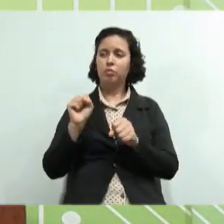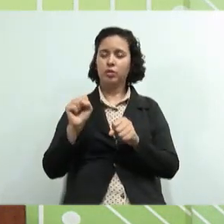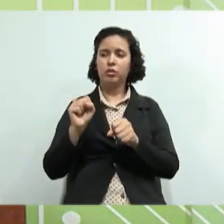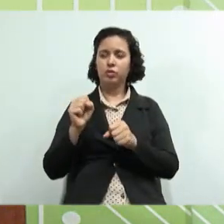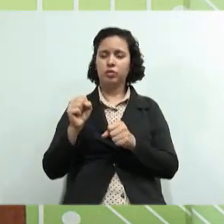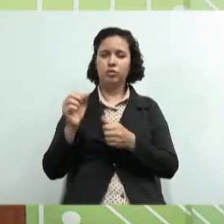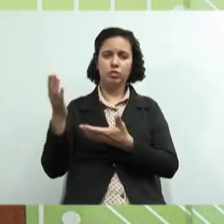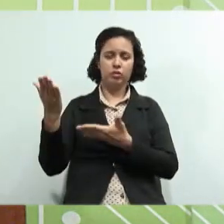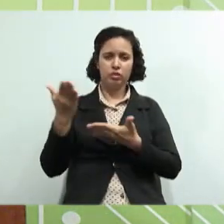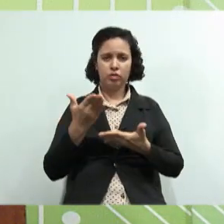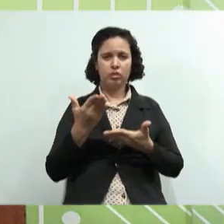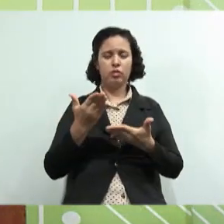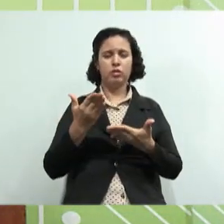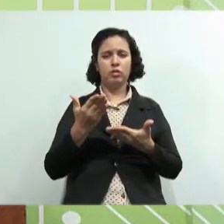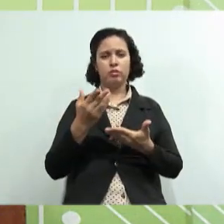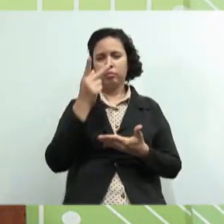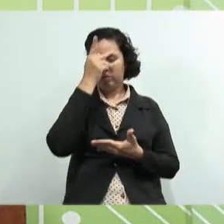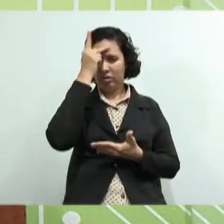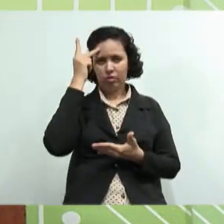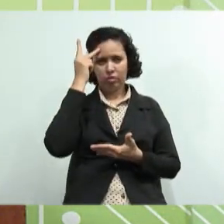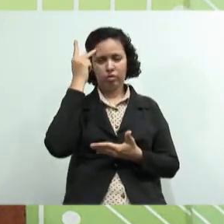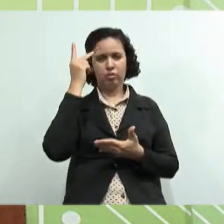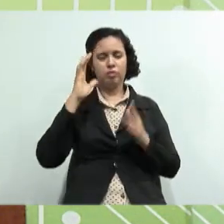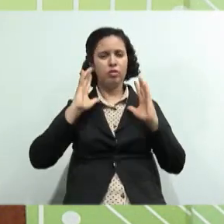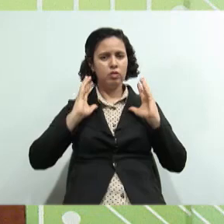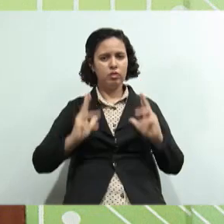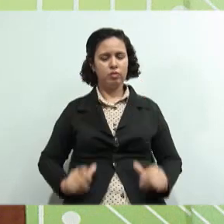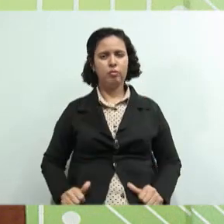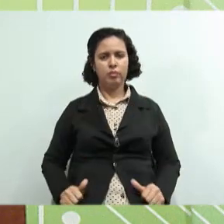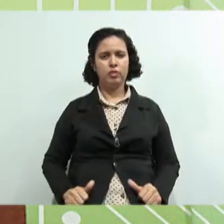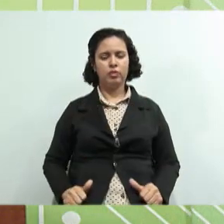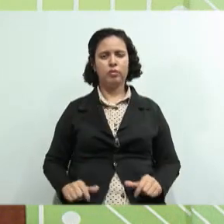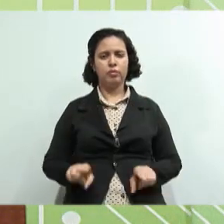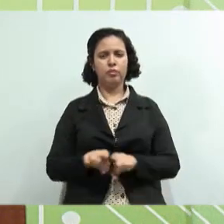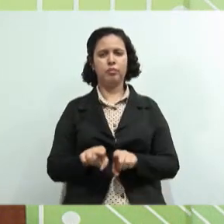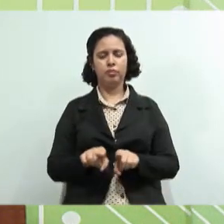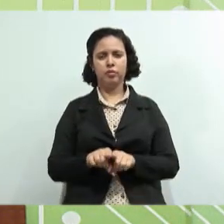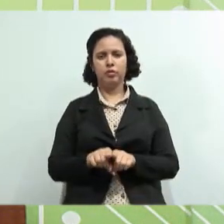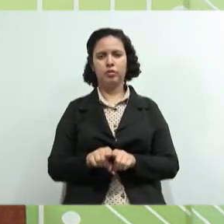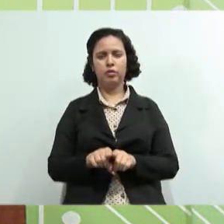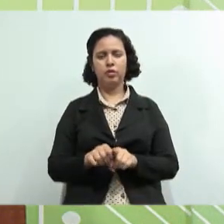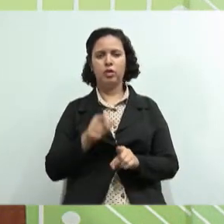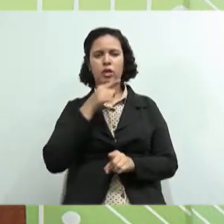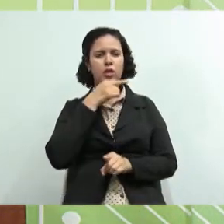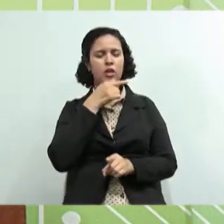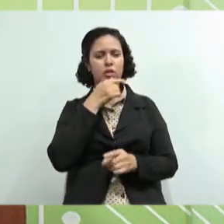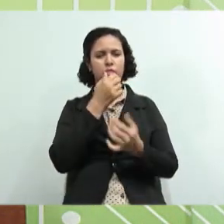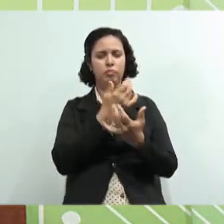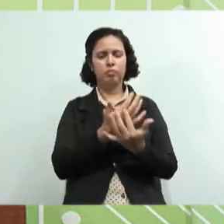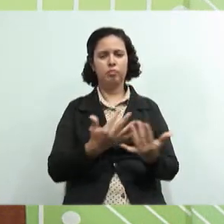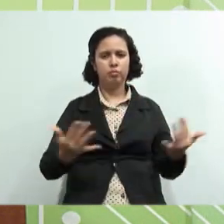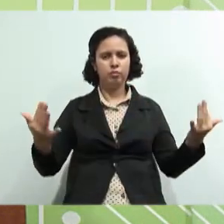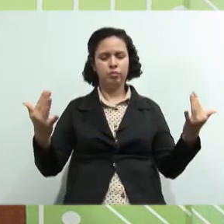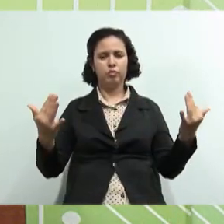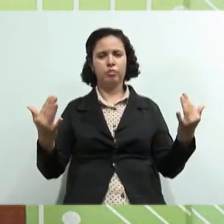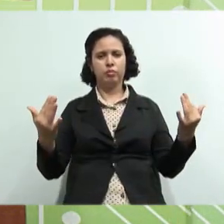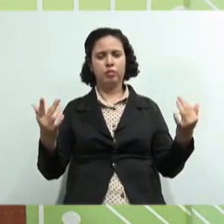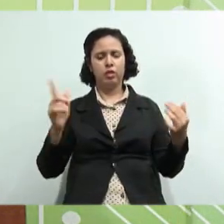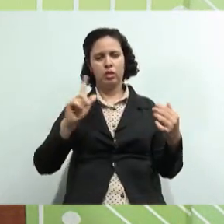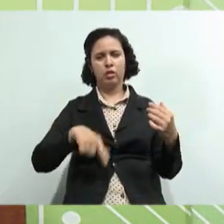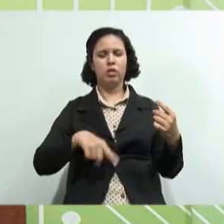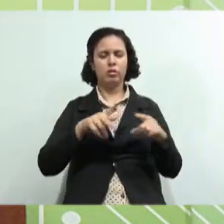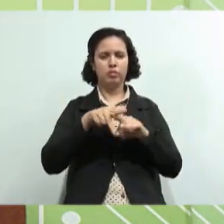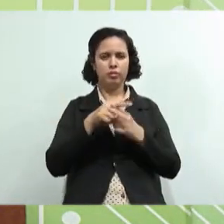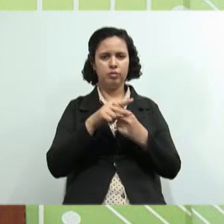roçar, capinar, tirar erva daninha. A gente vai ter algum custeio ligado à irrigação, vai ter um custeio ligado à